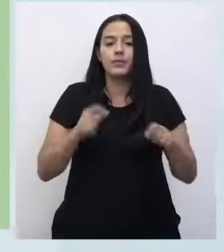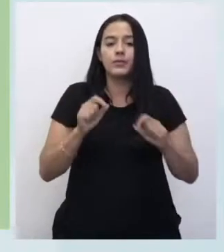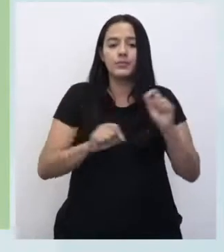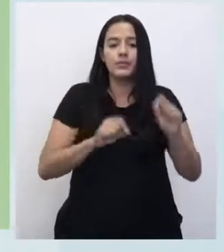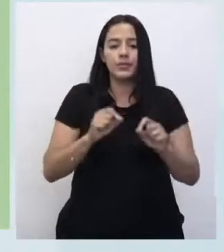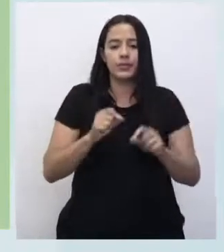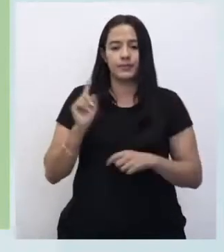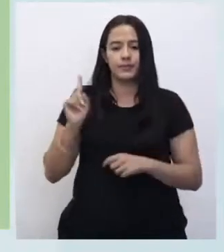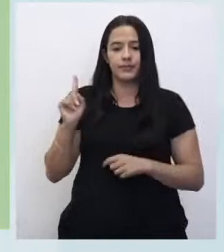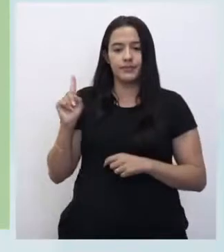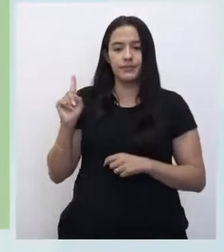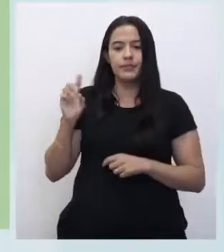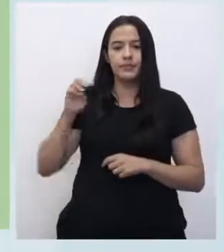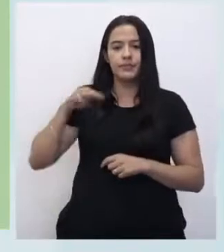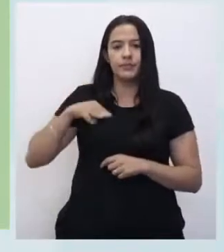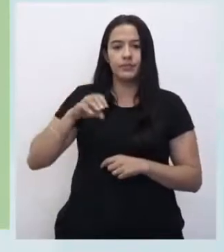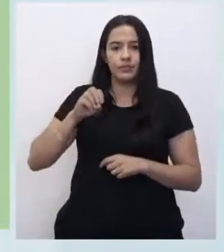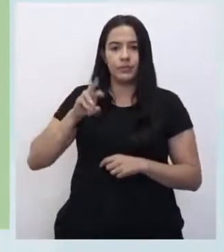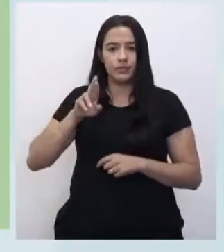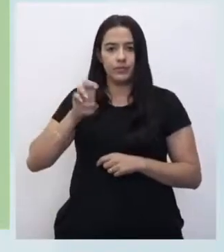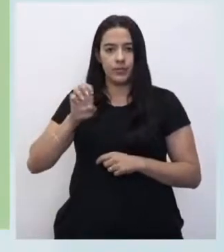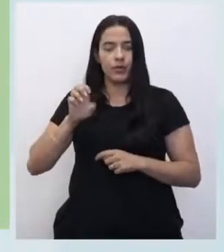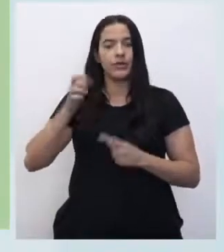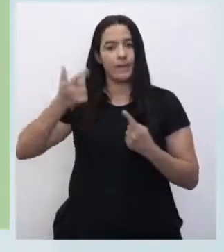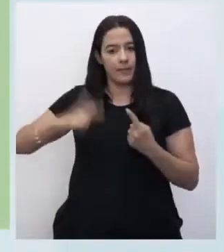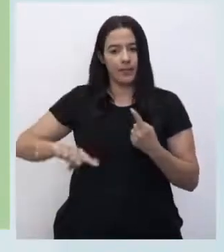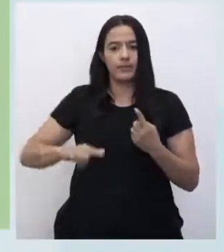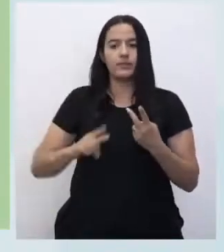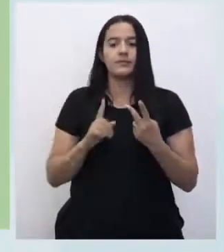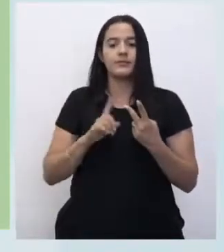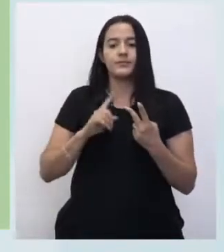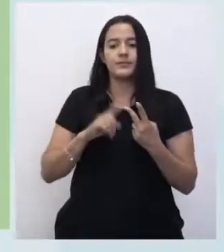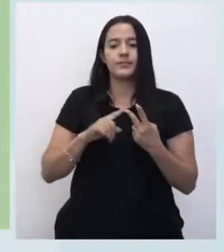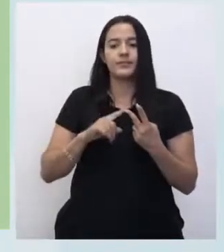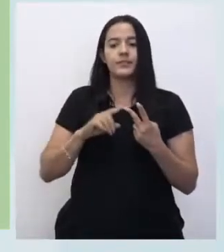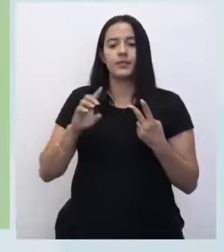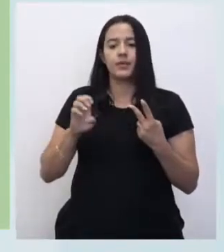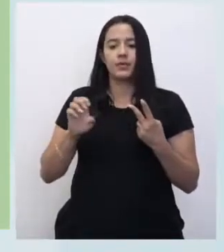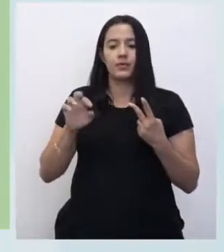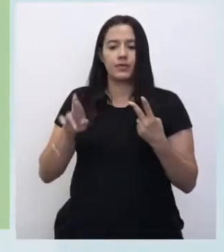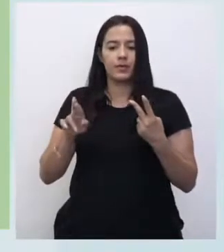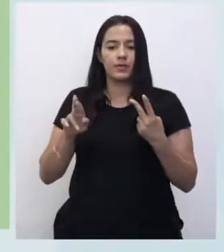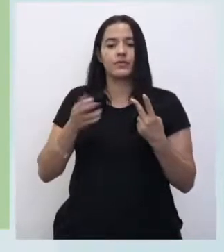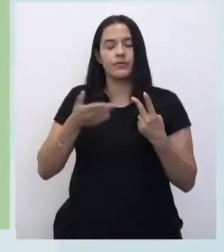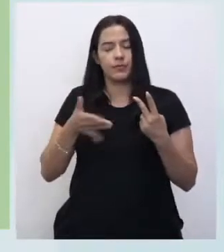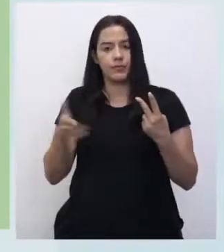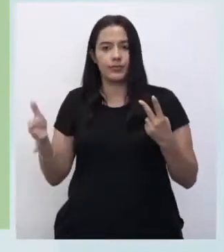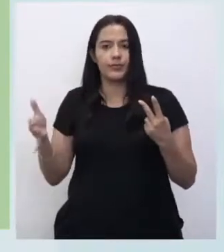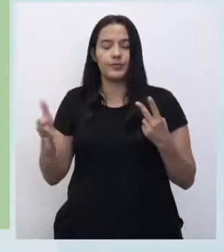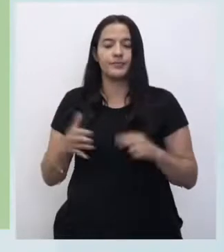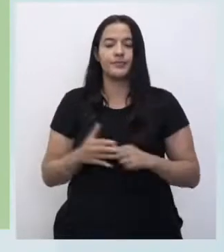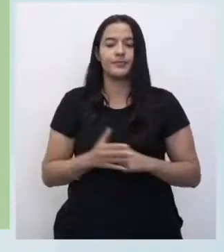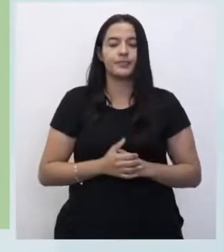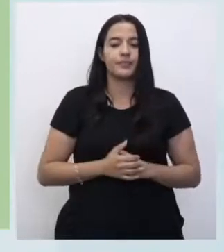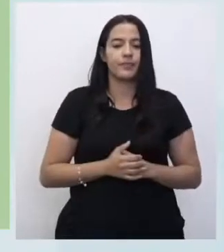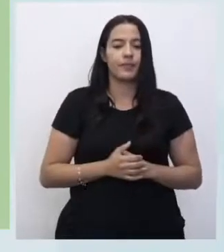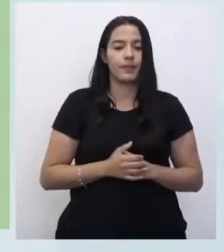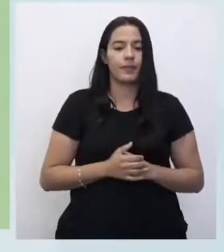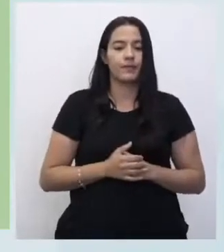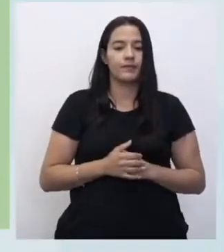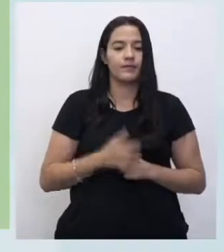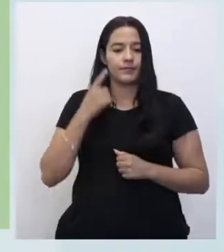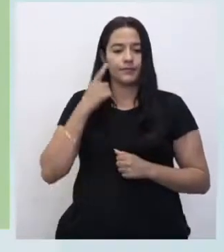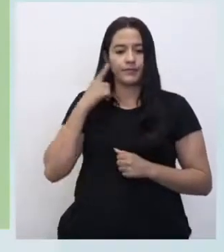palavrinha more, que é mais, o adjetivo ali no meio, e o than se eu for continuar a minha sentença, né? Então, ó, Marília is